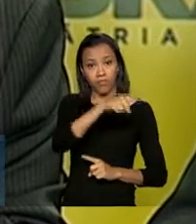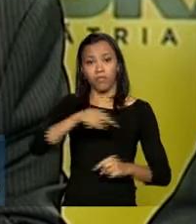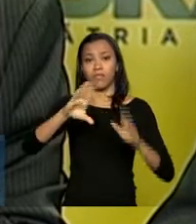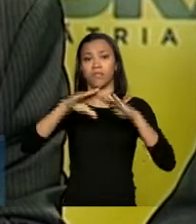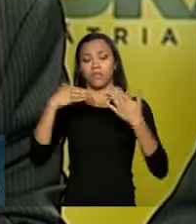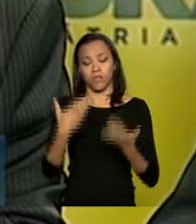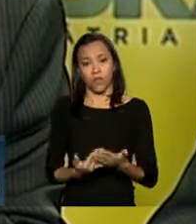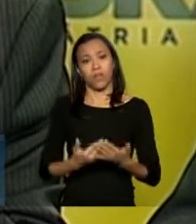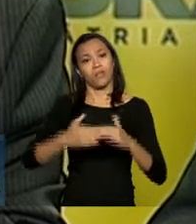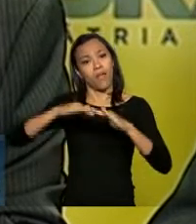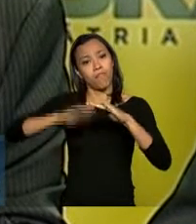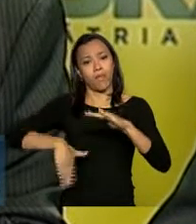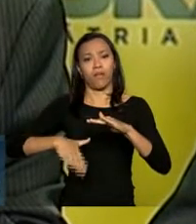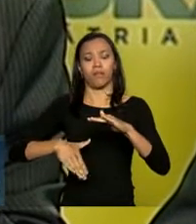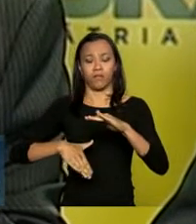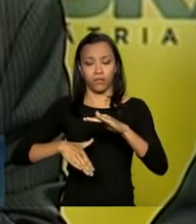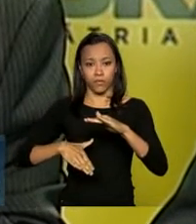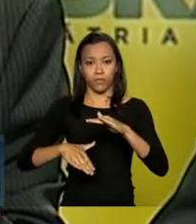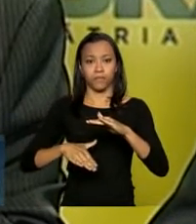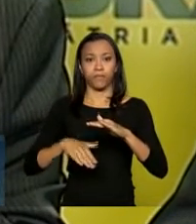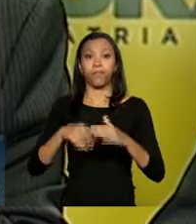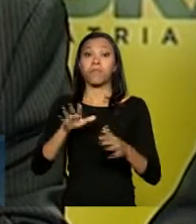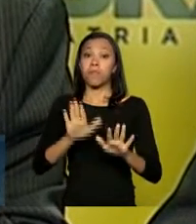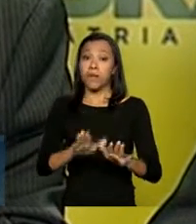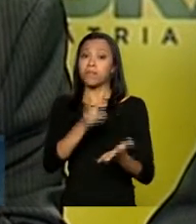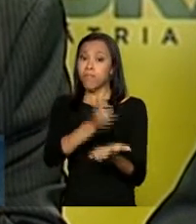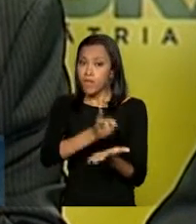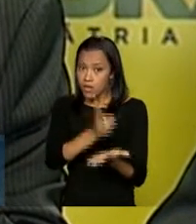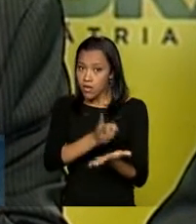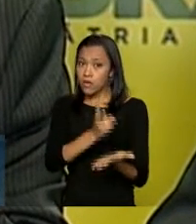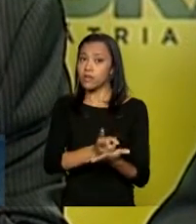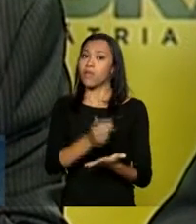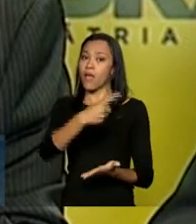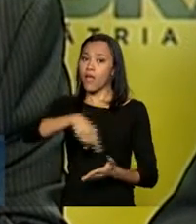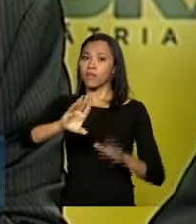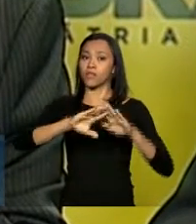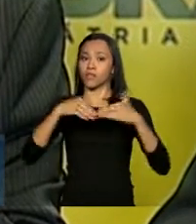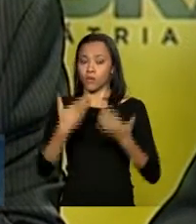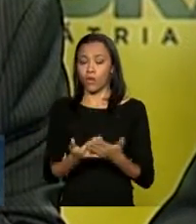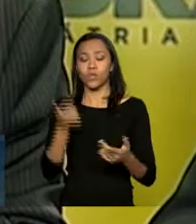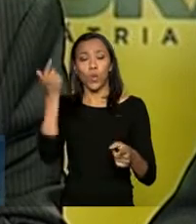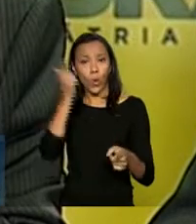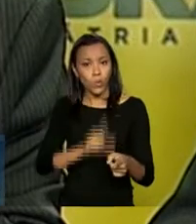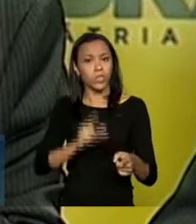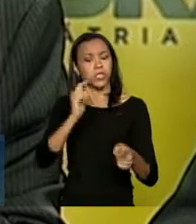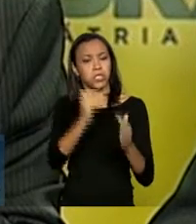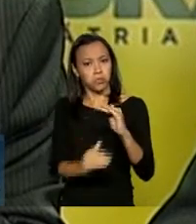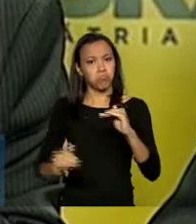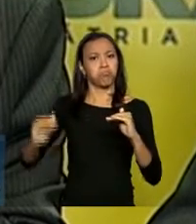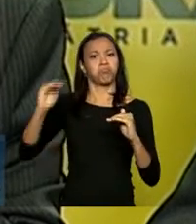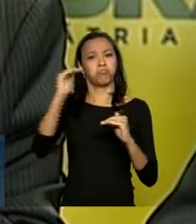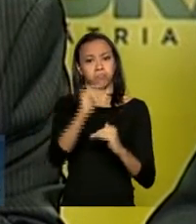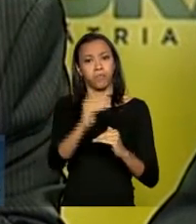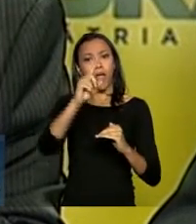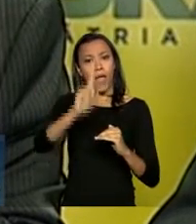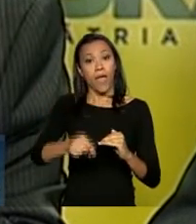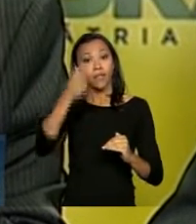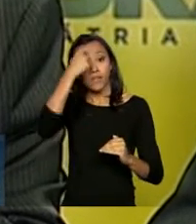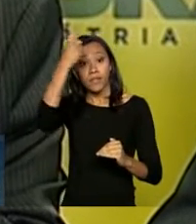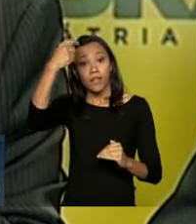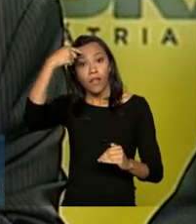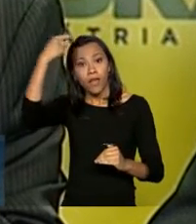a enfrentar que não é pequeno. Uhum. Mesmo assim, elas conseguiram um desempenho que as destaca. São as 10 melhores do